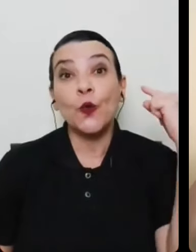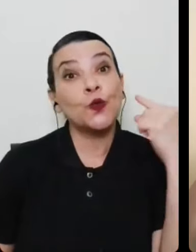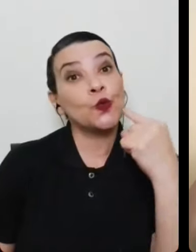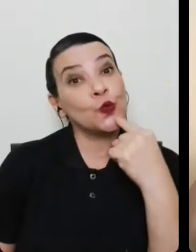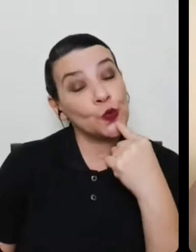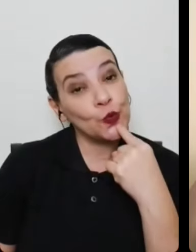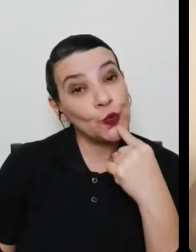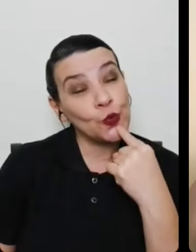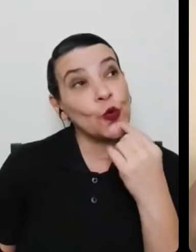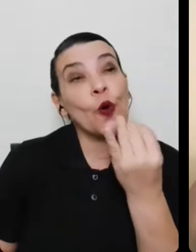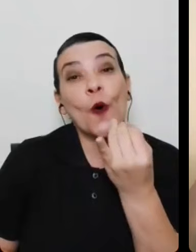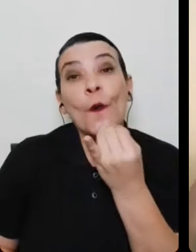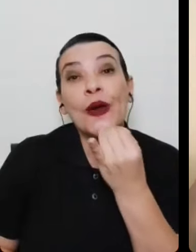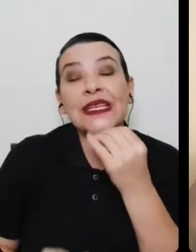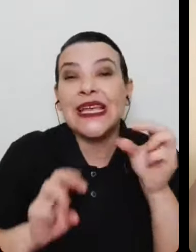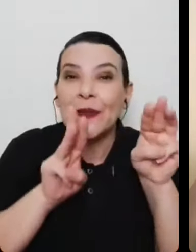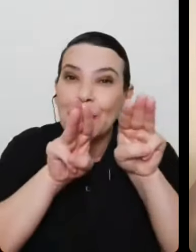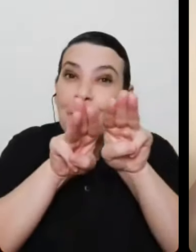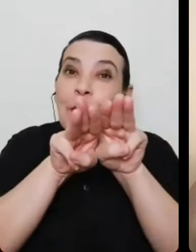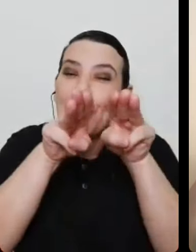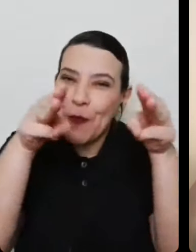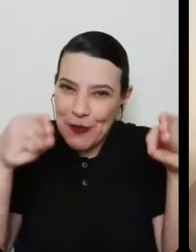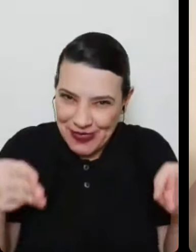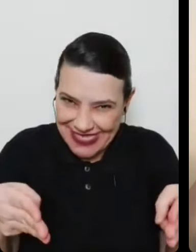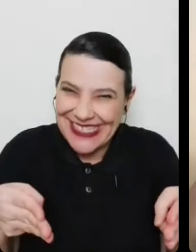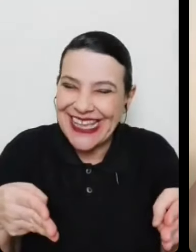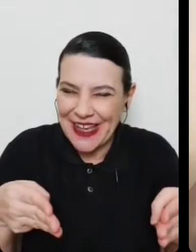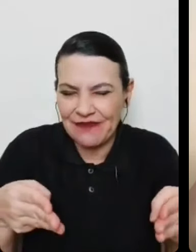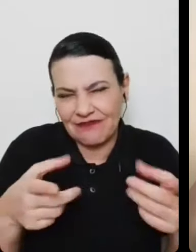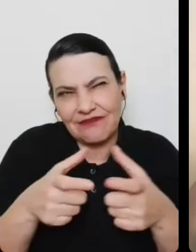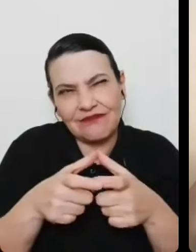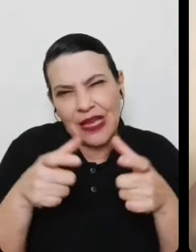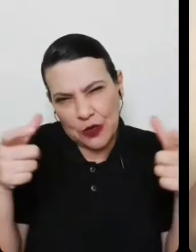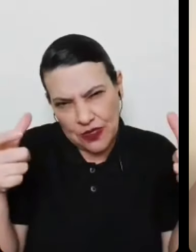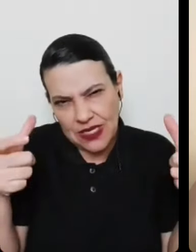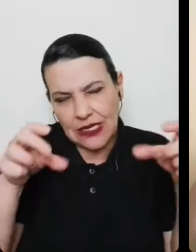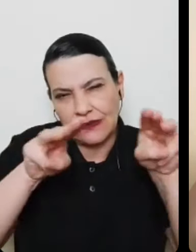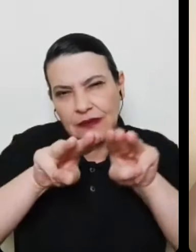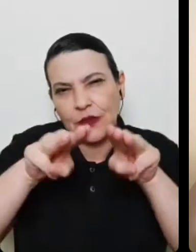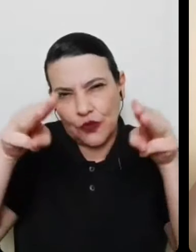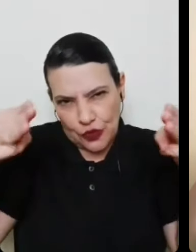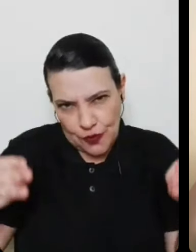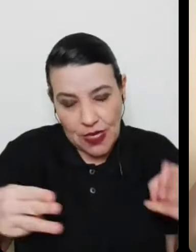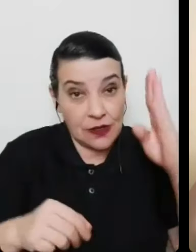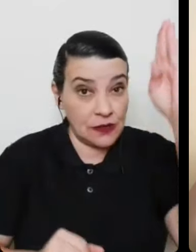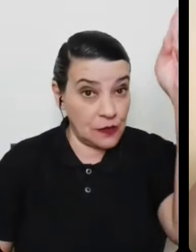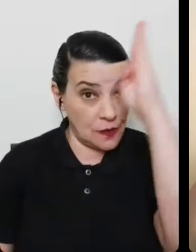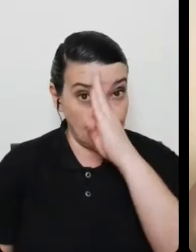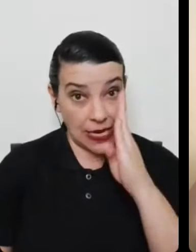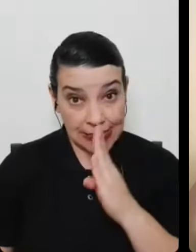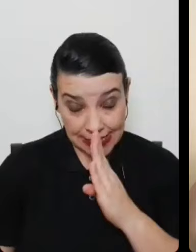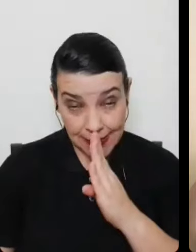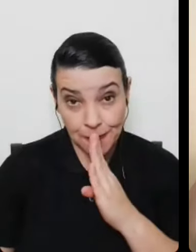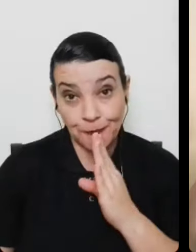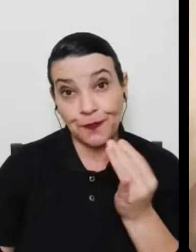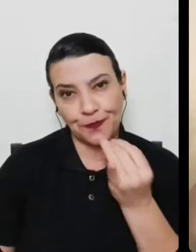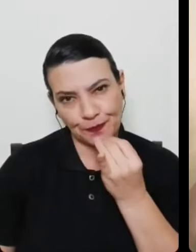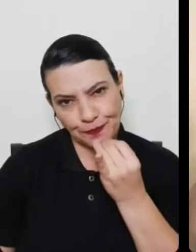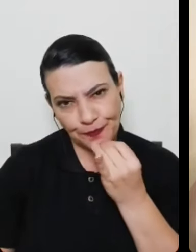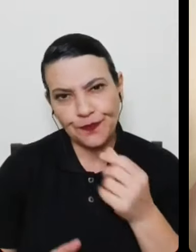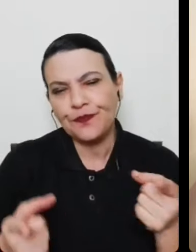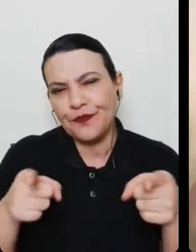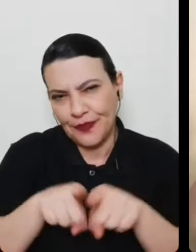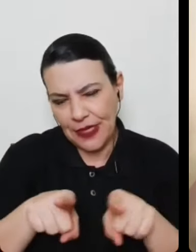que vai a um museu, a maioria dos museus brasileiros, por exemplo, não só, mas